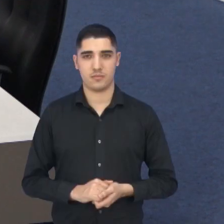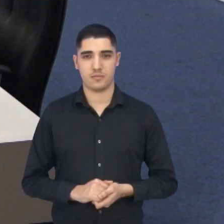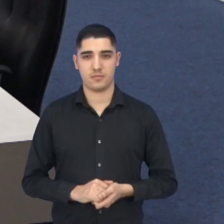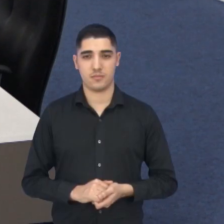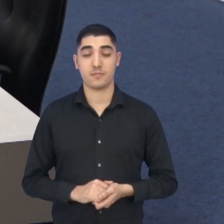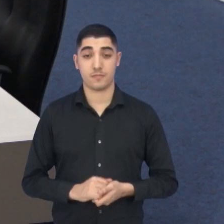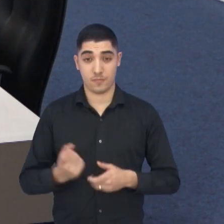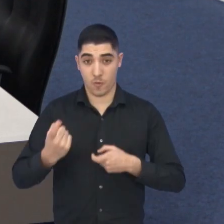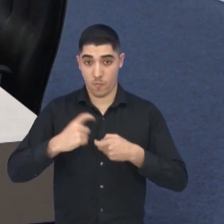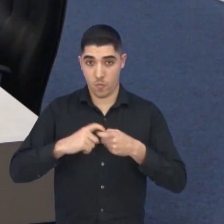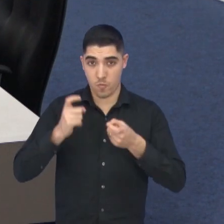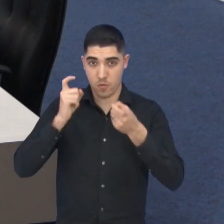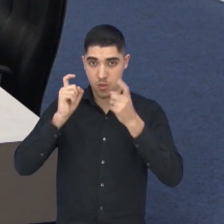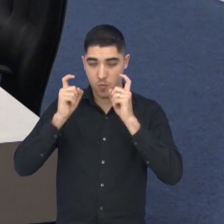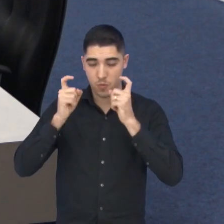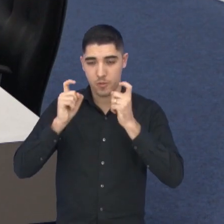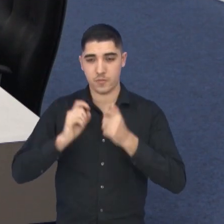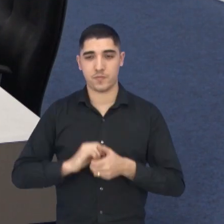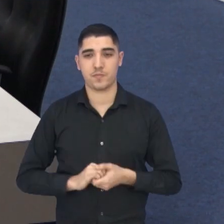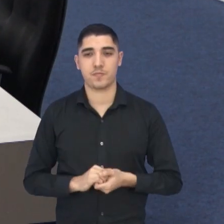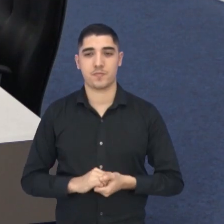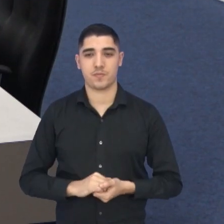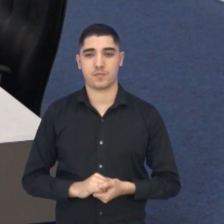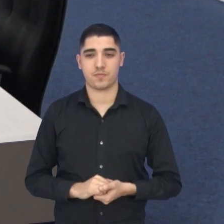Reaberta a presente sessão.